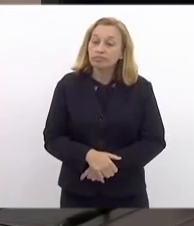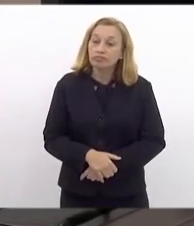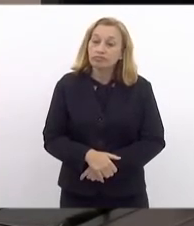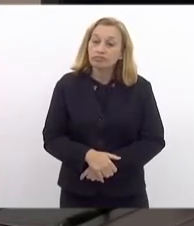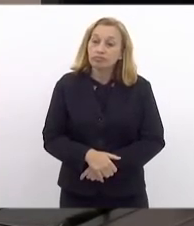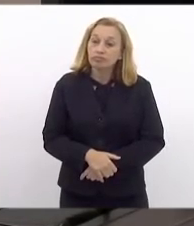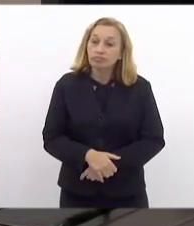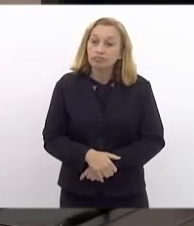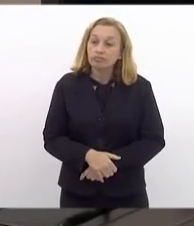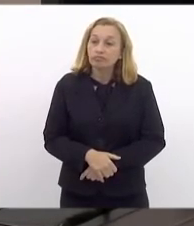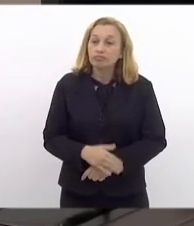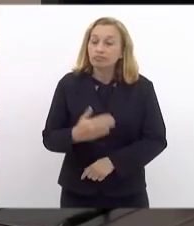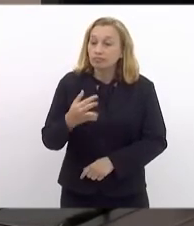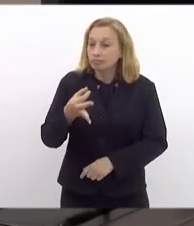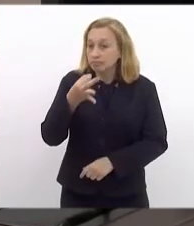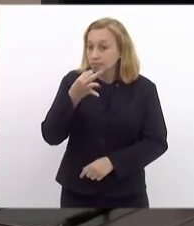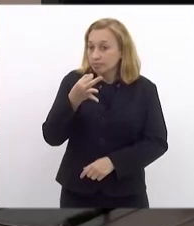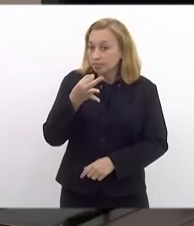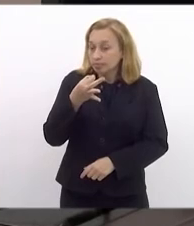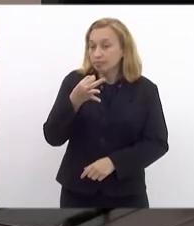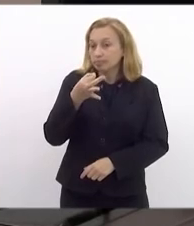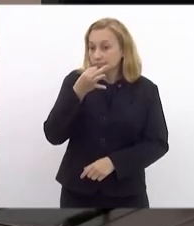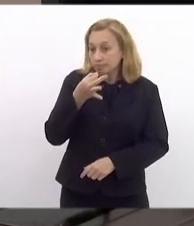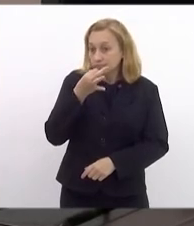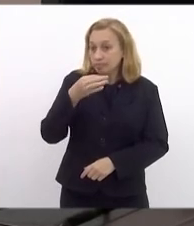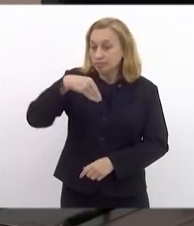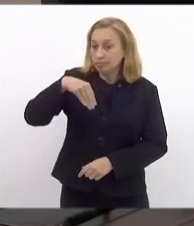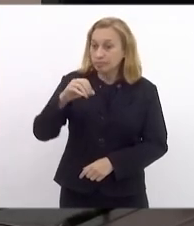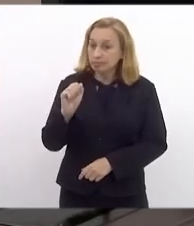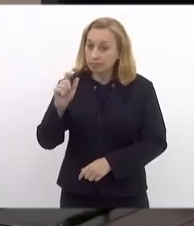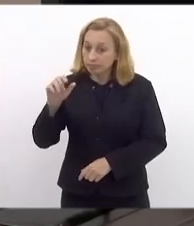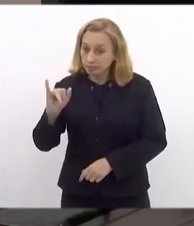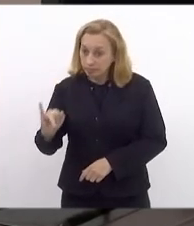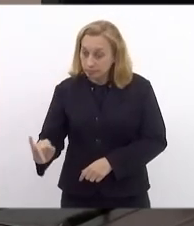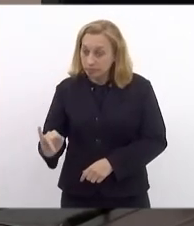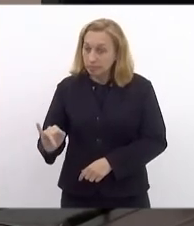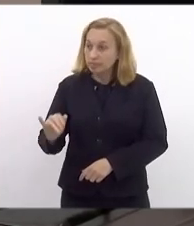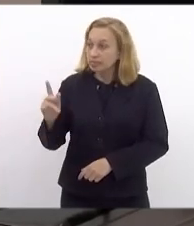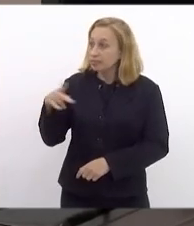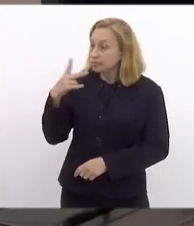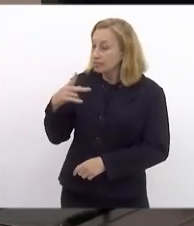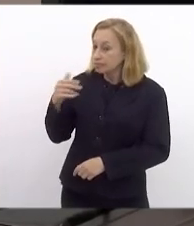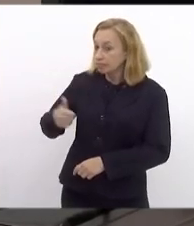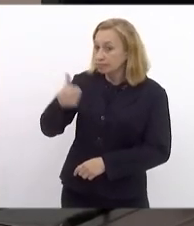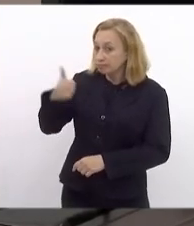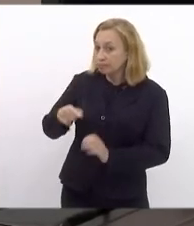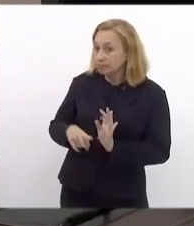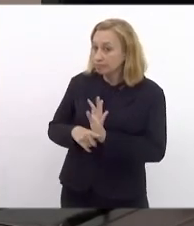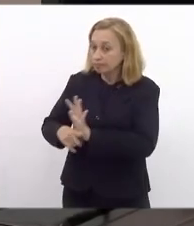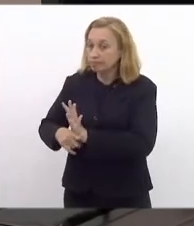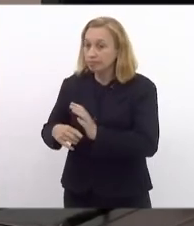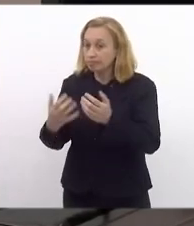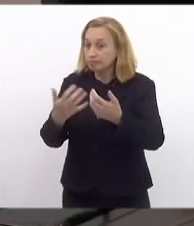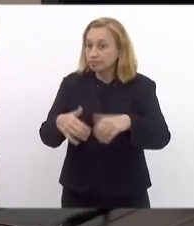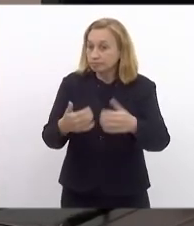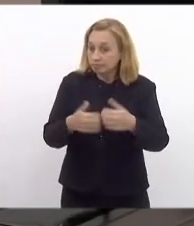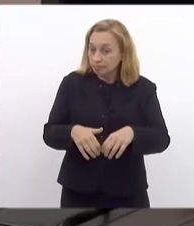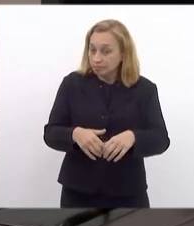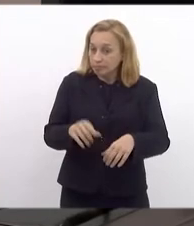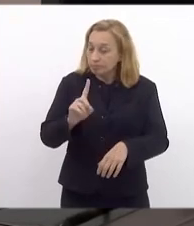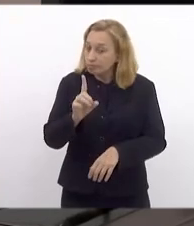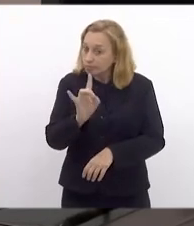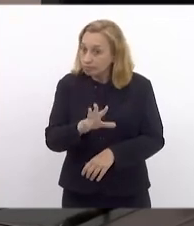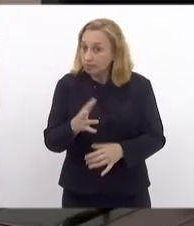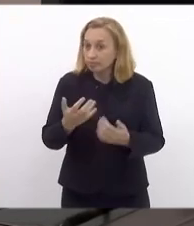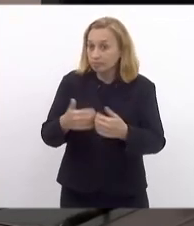aí a sugestão do Moacir ele já tinha me falado sobre a melhor forma de ajudar a tela de usar Petrópolis não